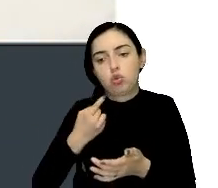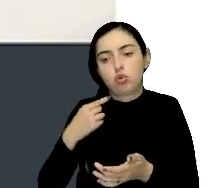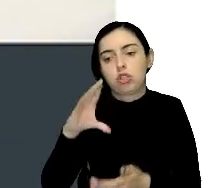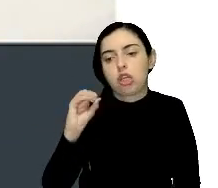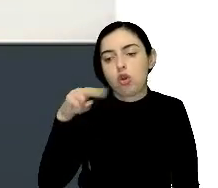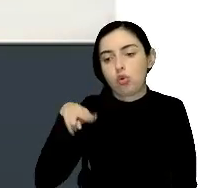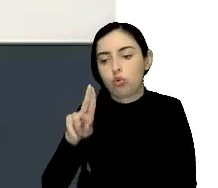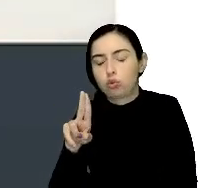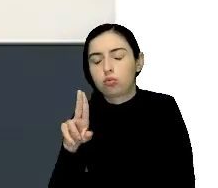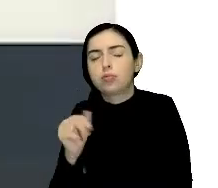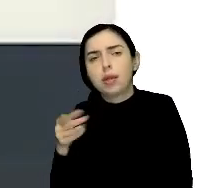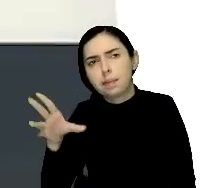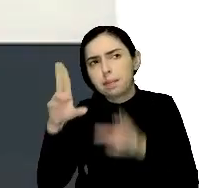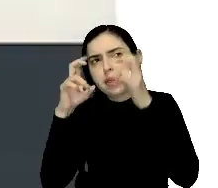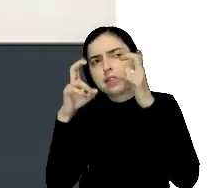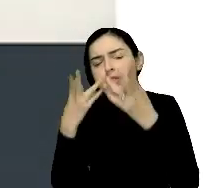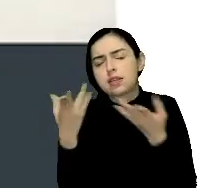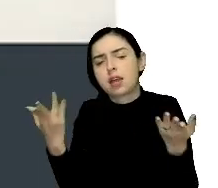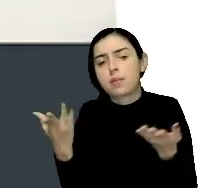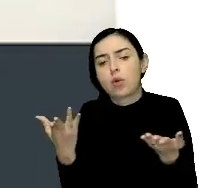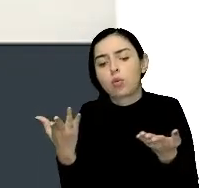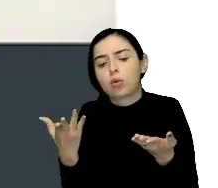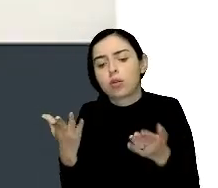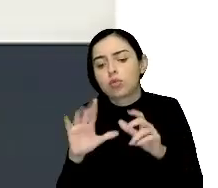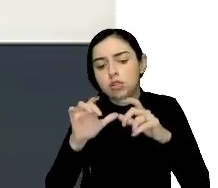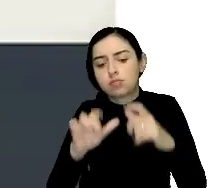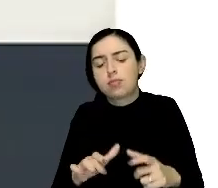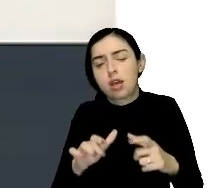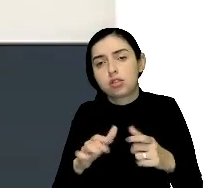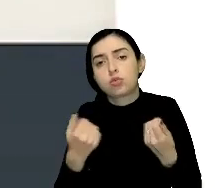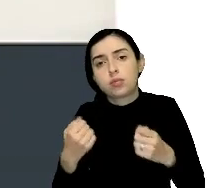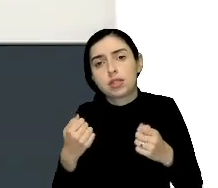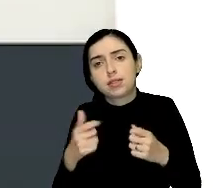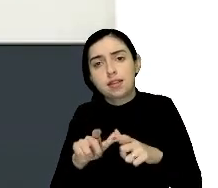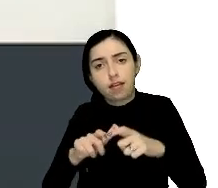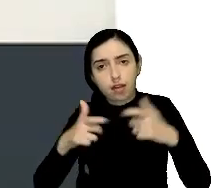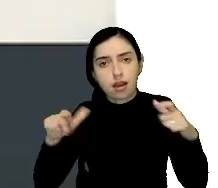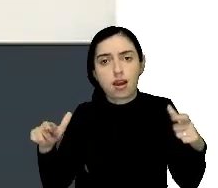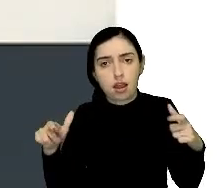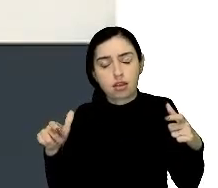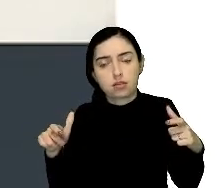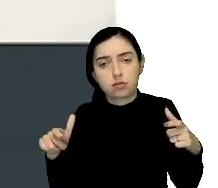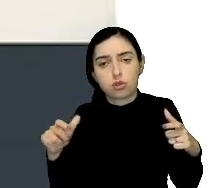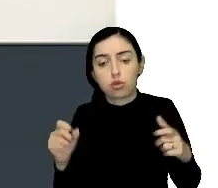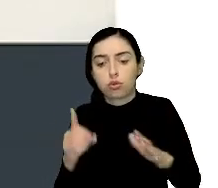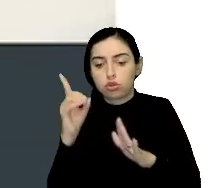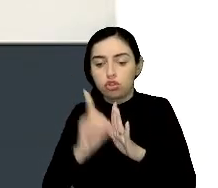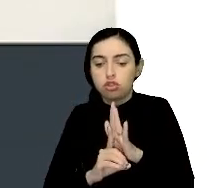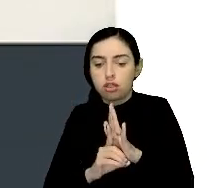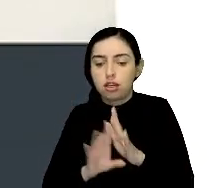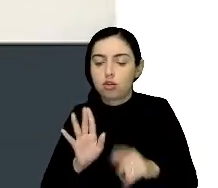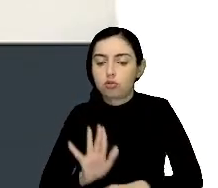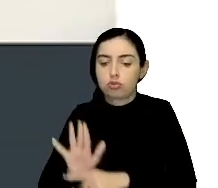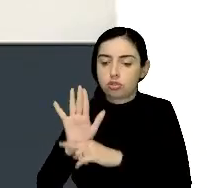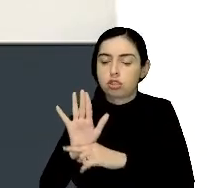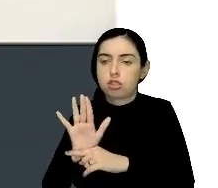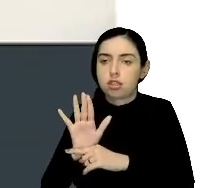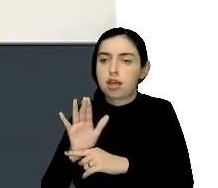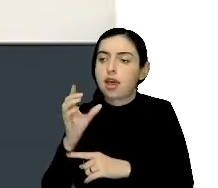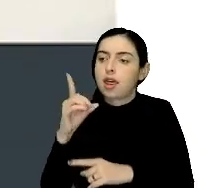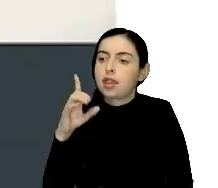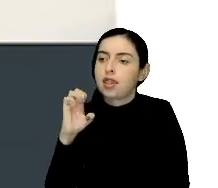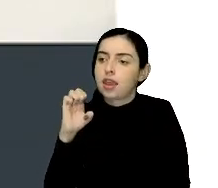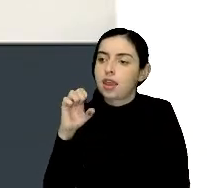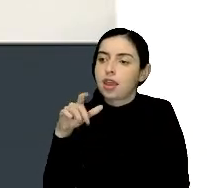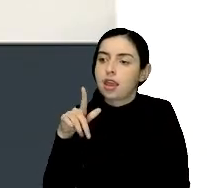Mas percebam que o espaço aqui deveria ser mais amplo para o direito de defesa daquele que vai ser excluído ou daquele que vai ser